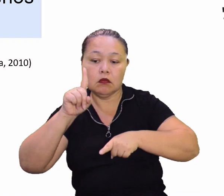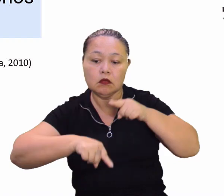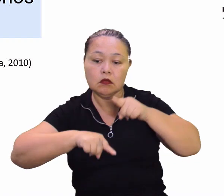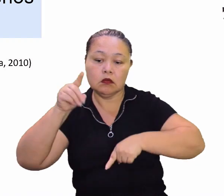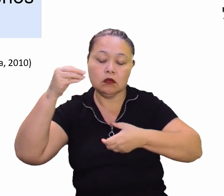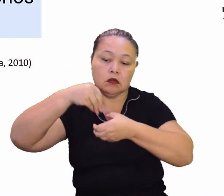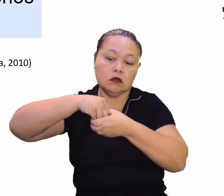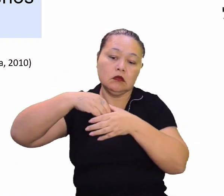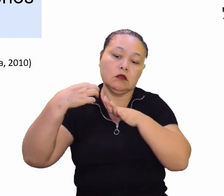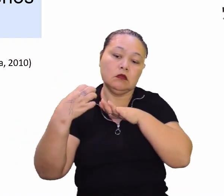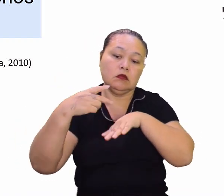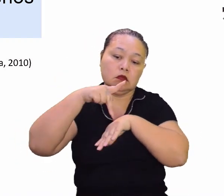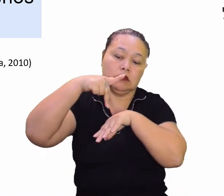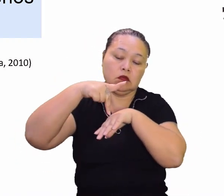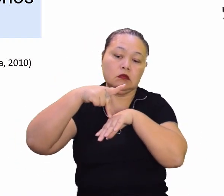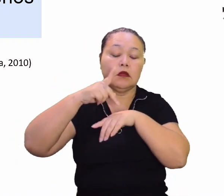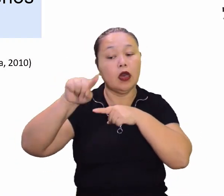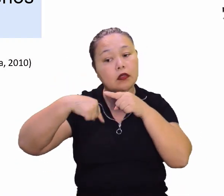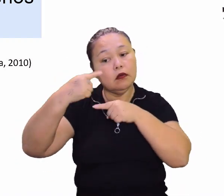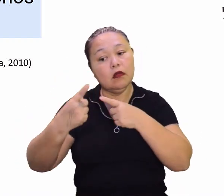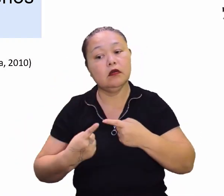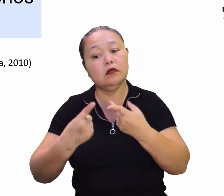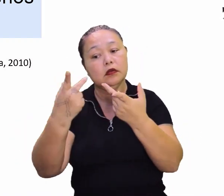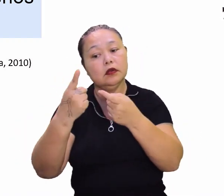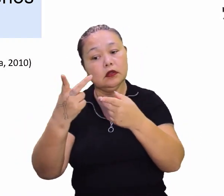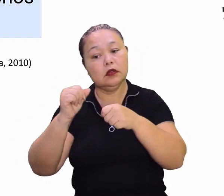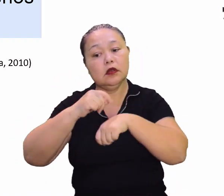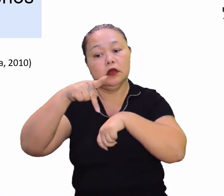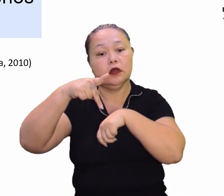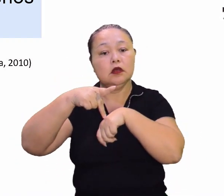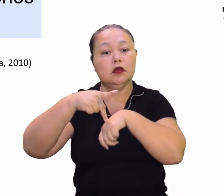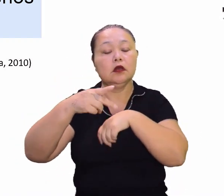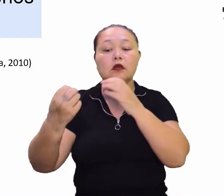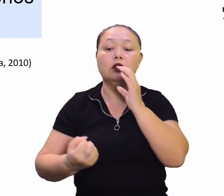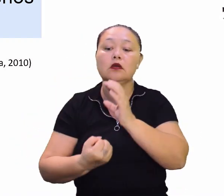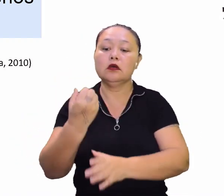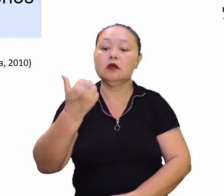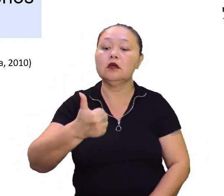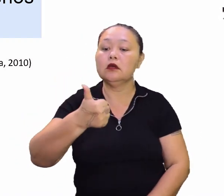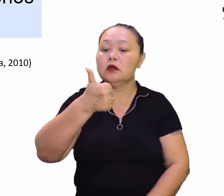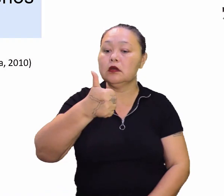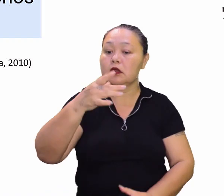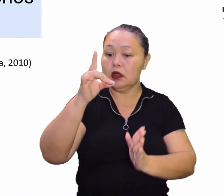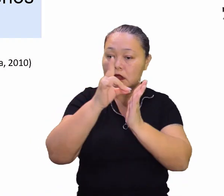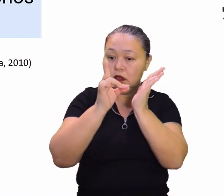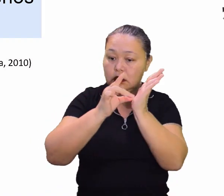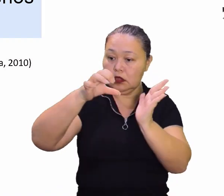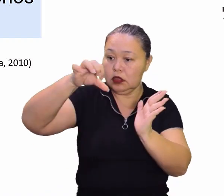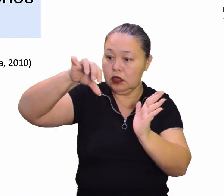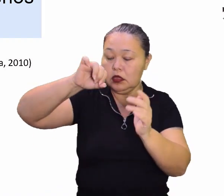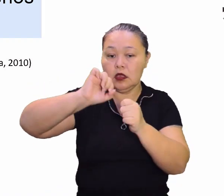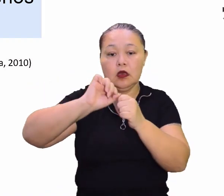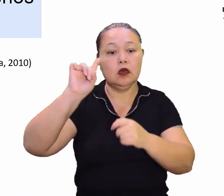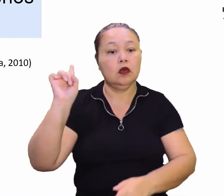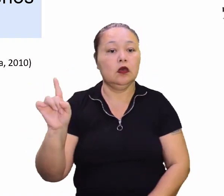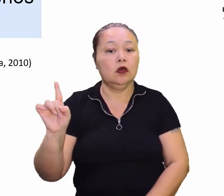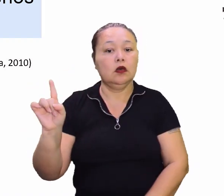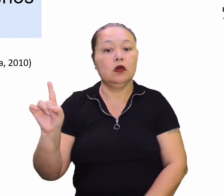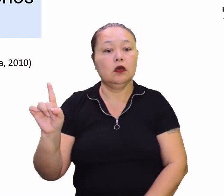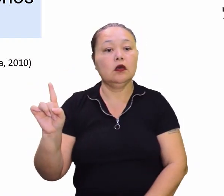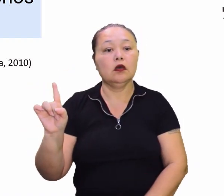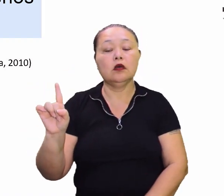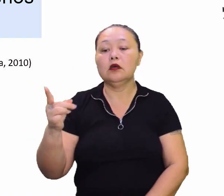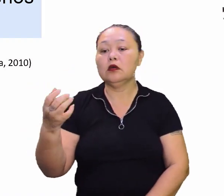equipamentos naquele país para também exportar. Muito bem. É isso. Surgiram na década de 90, né? essa nova geração dos novos